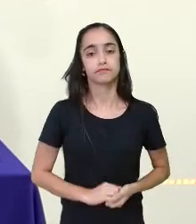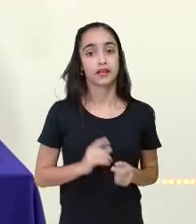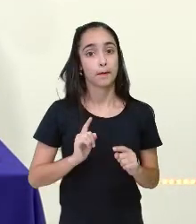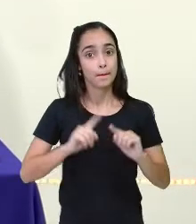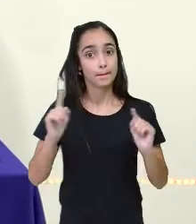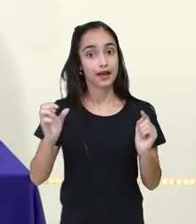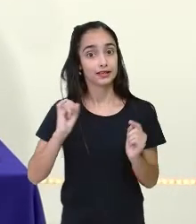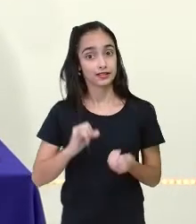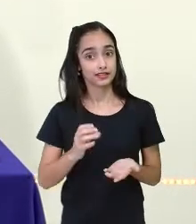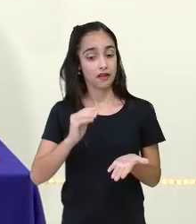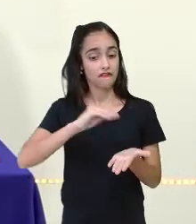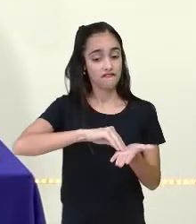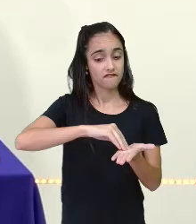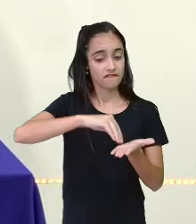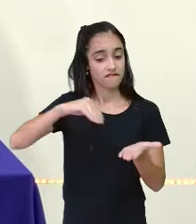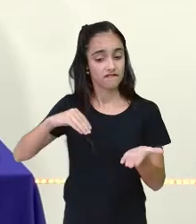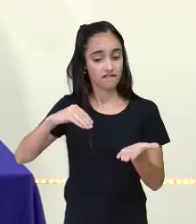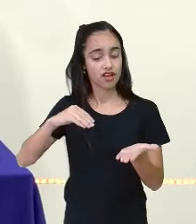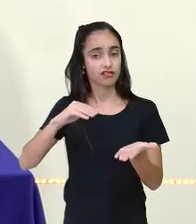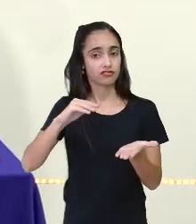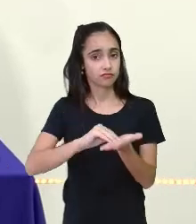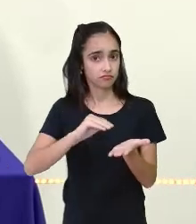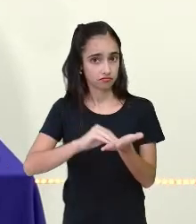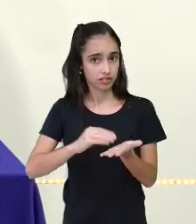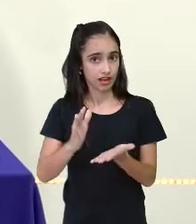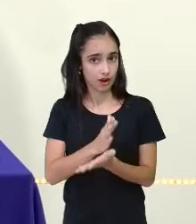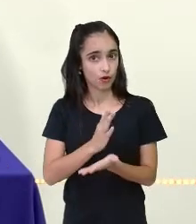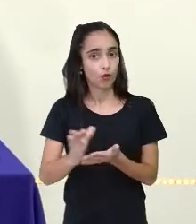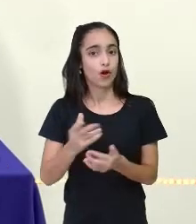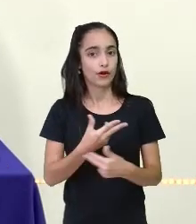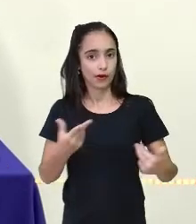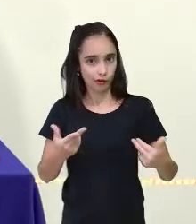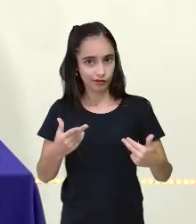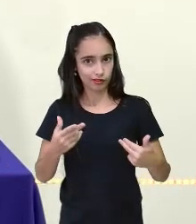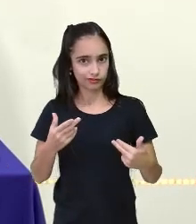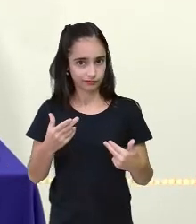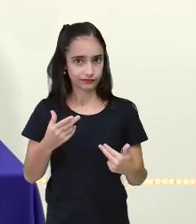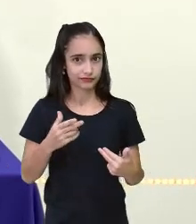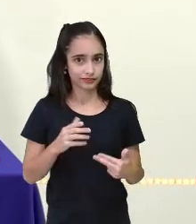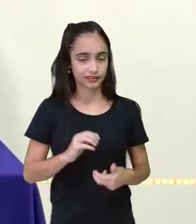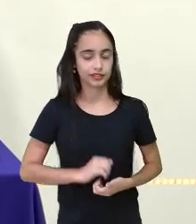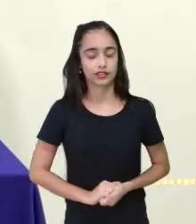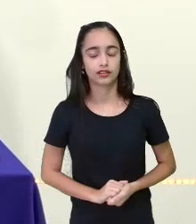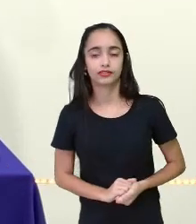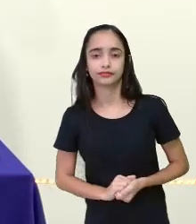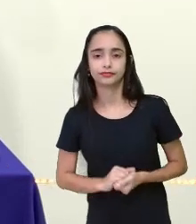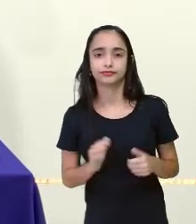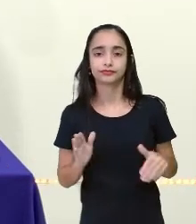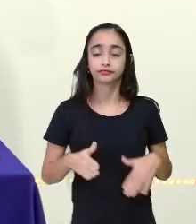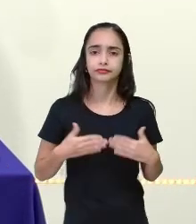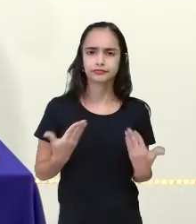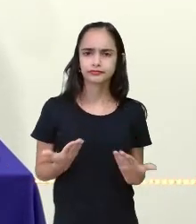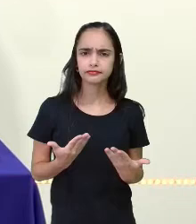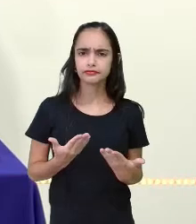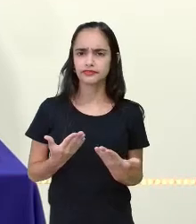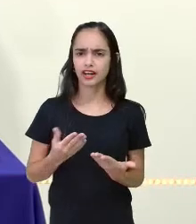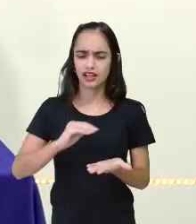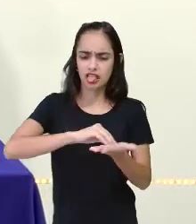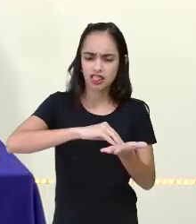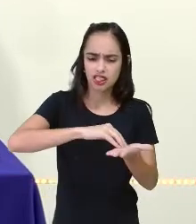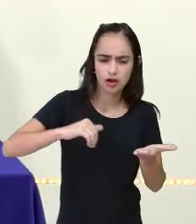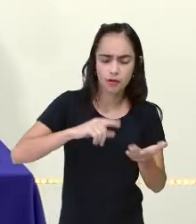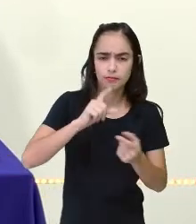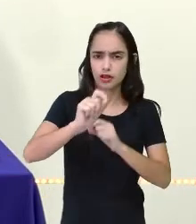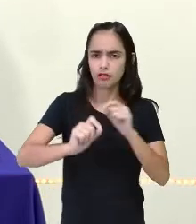restar alguma coisa para não ter aquela divisão desleal em que alguém receba mais, aí vai ter que sobrar alguma coisa, e